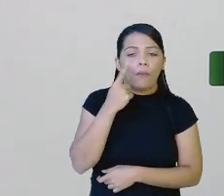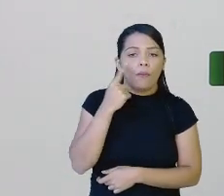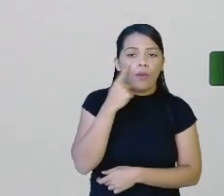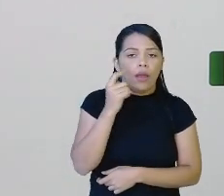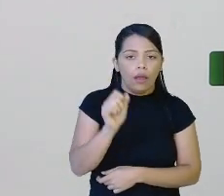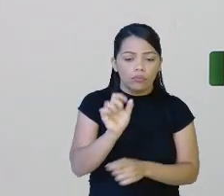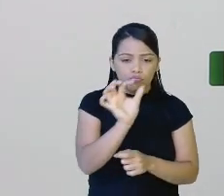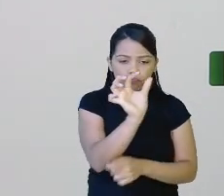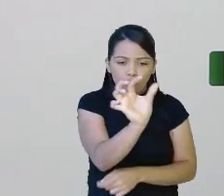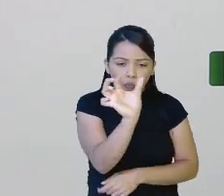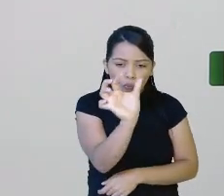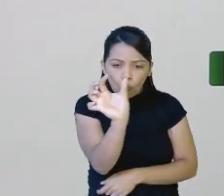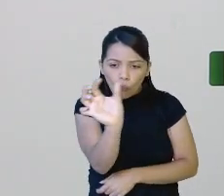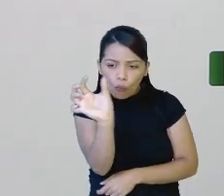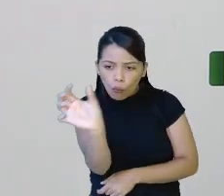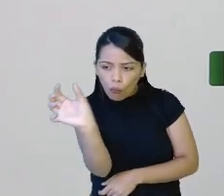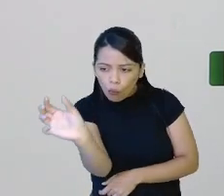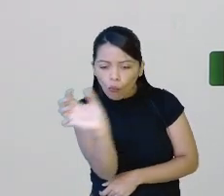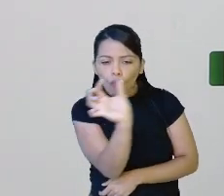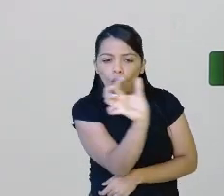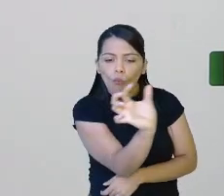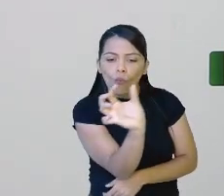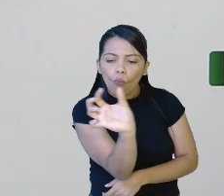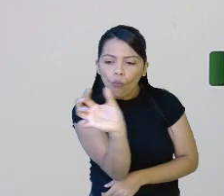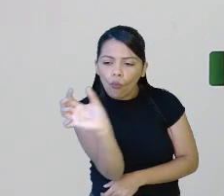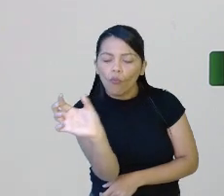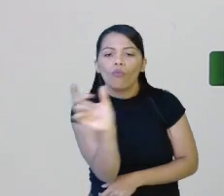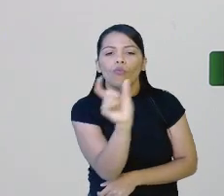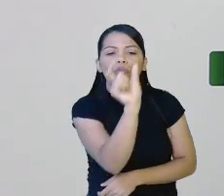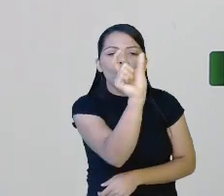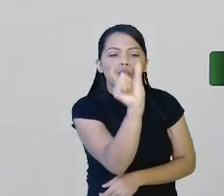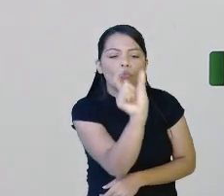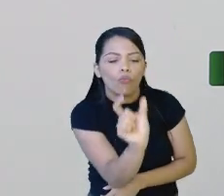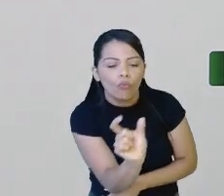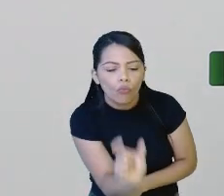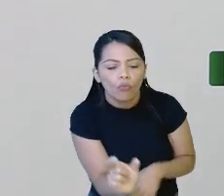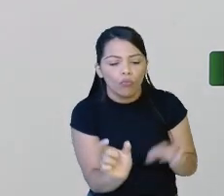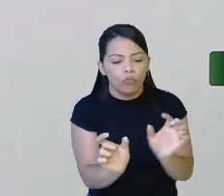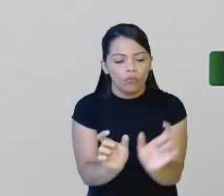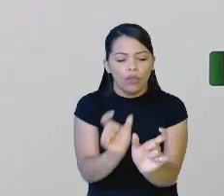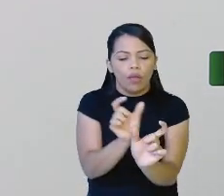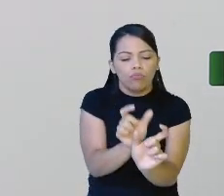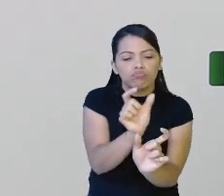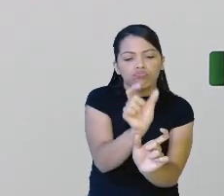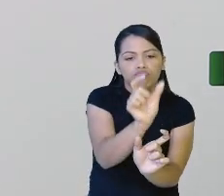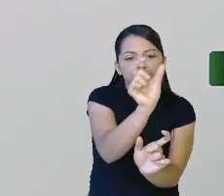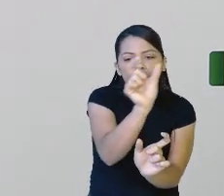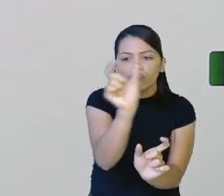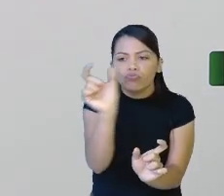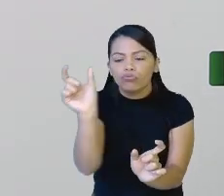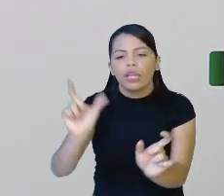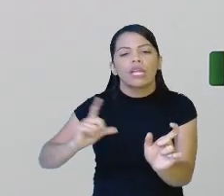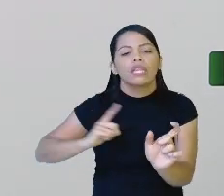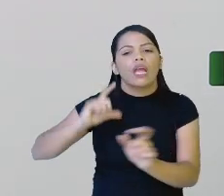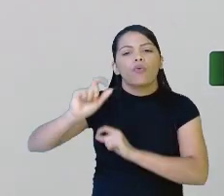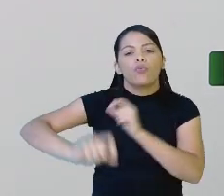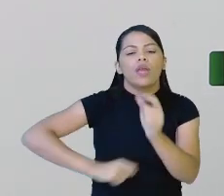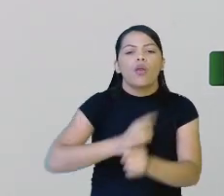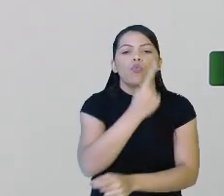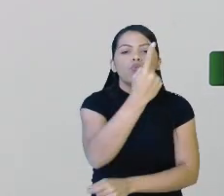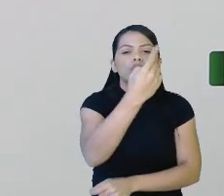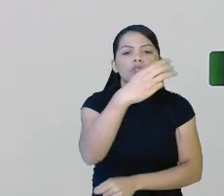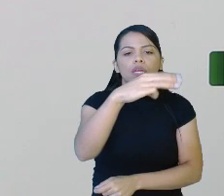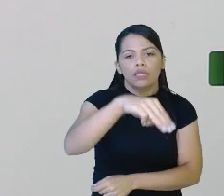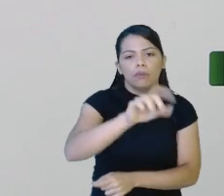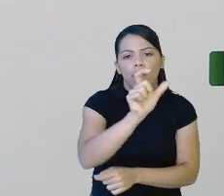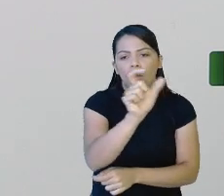ter 8 centímetros em cada lado. Lembra, se é quadrado, os lados são iguais. O que é que eu preciso